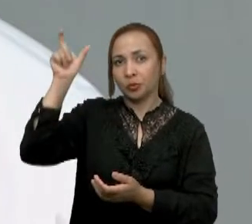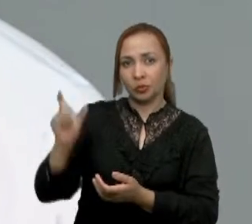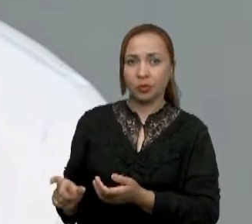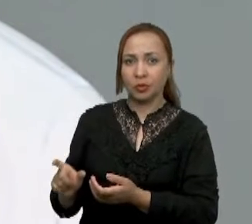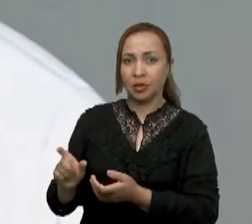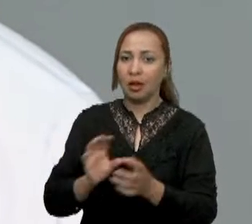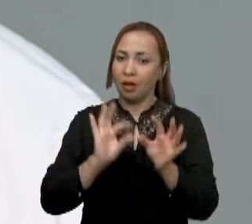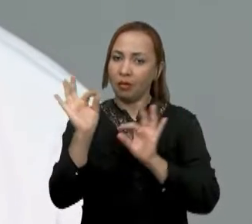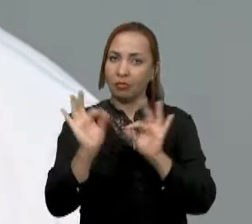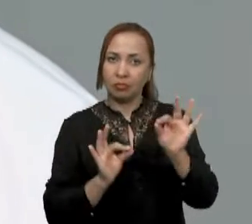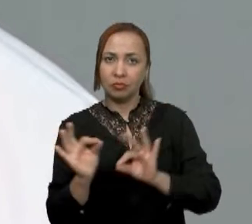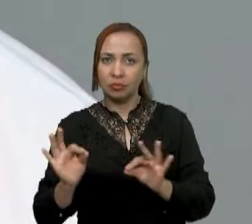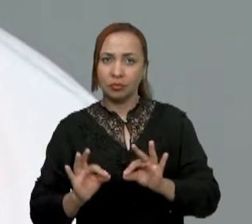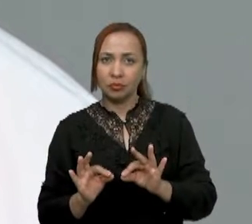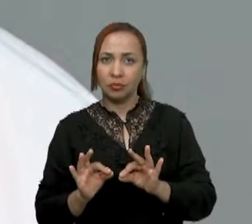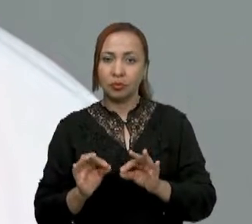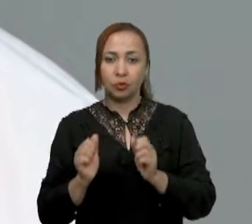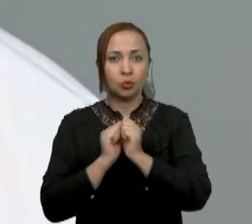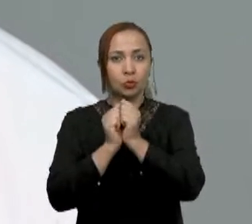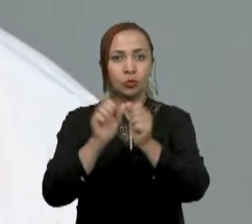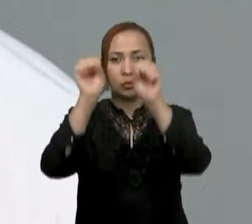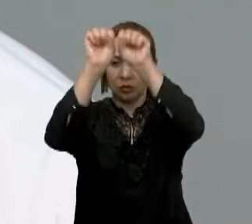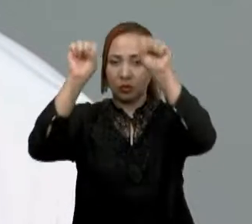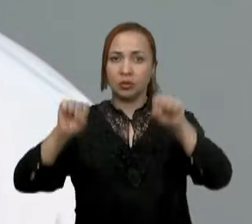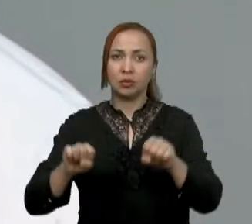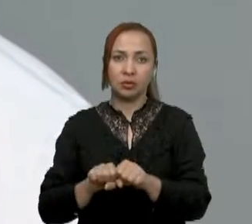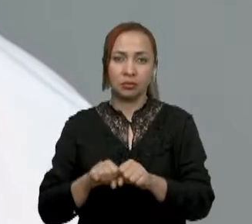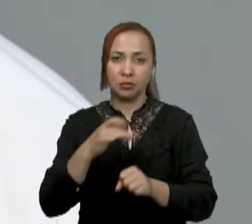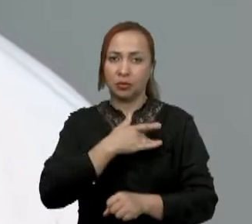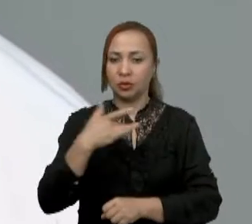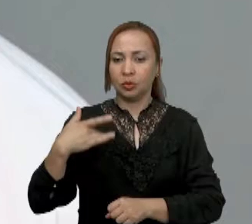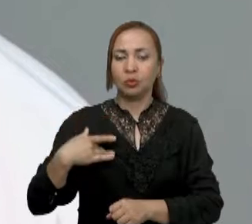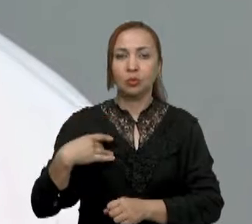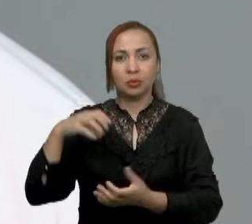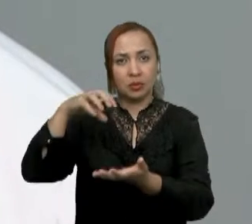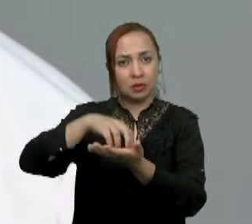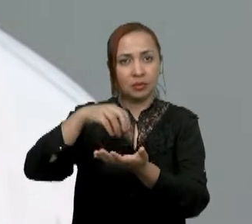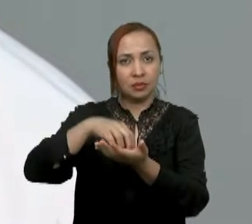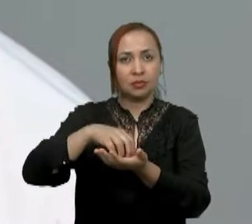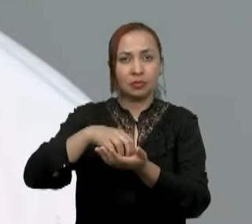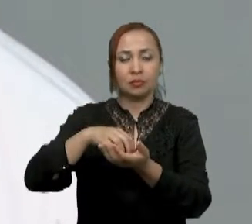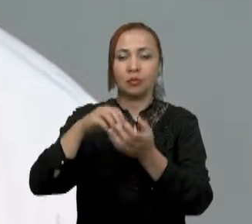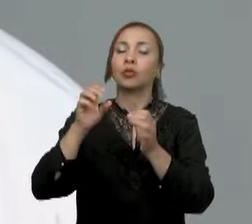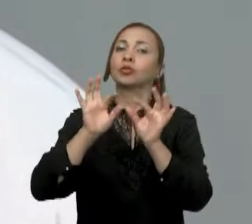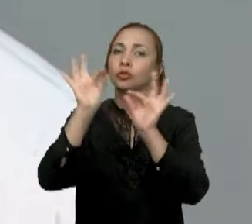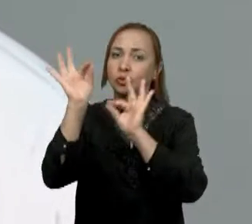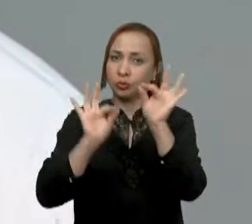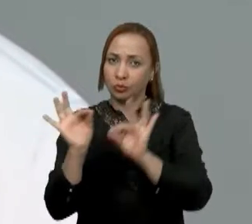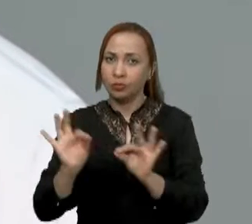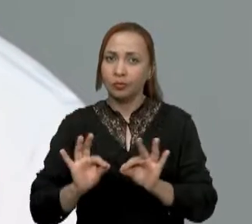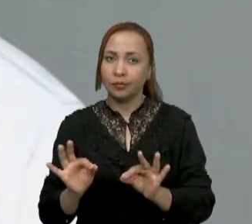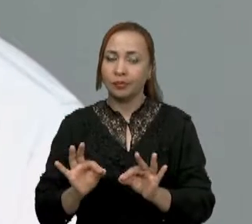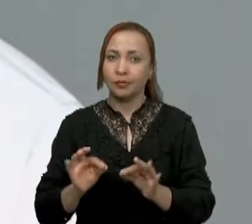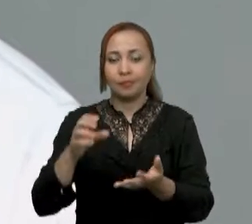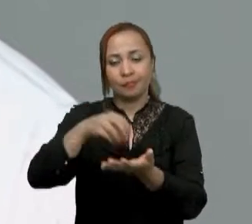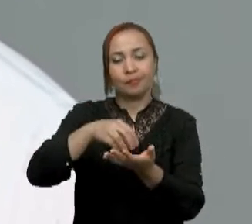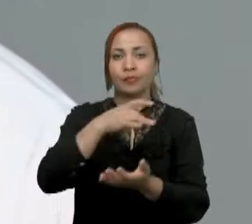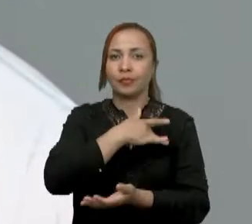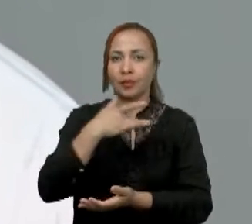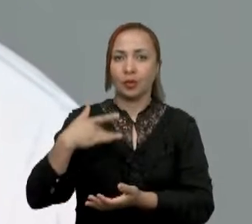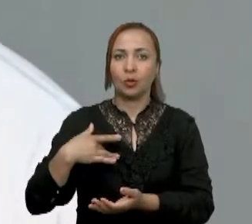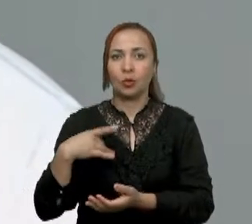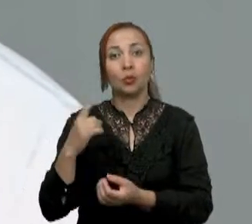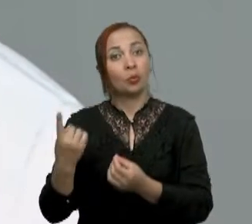são regulados através do nosso sistema de saúde a regulação pela central de regulação ou pelas unidades de saúde